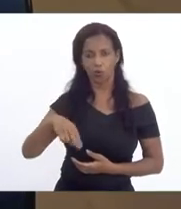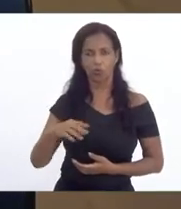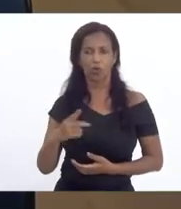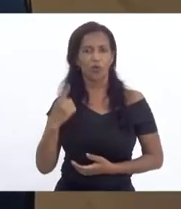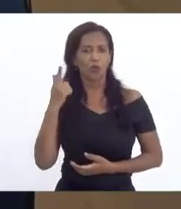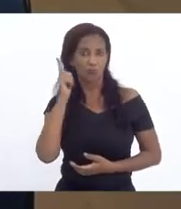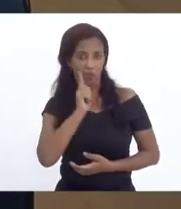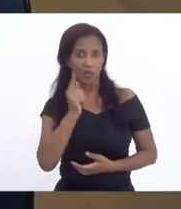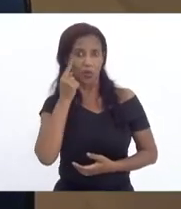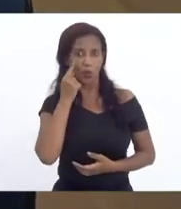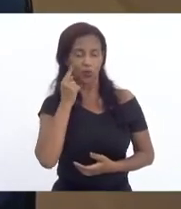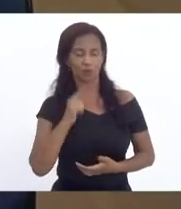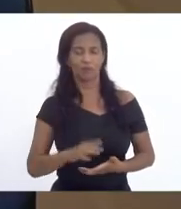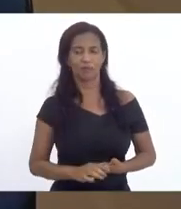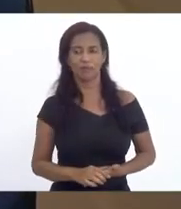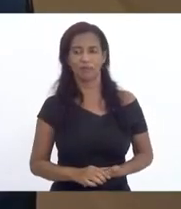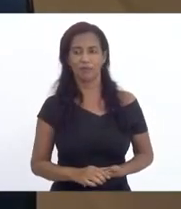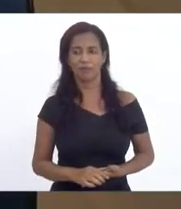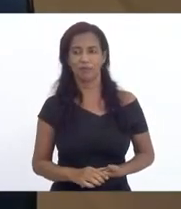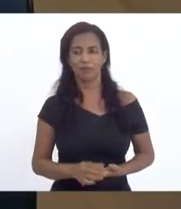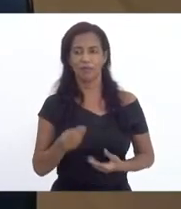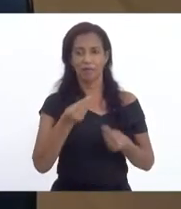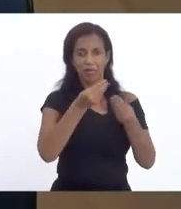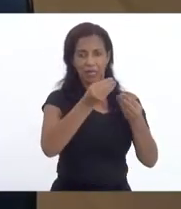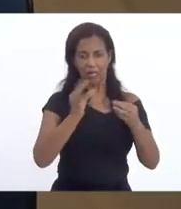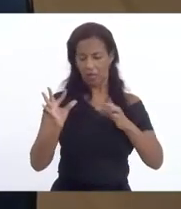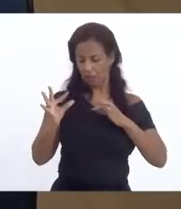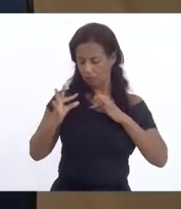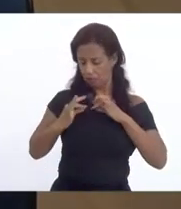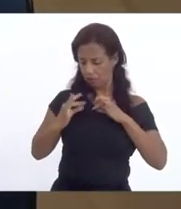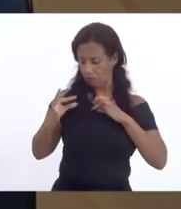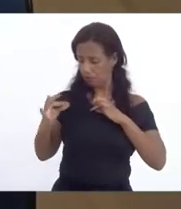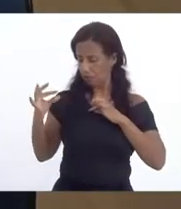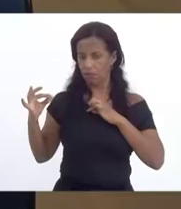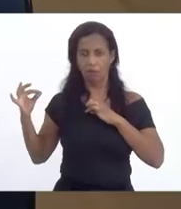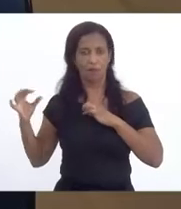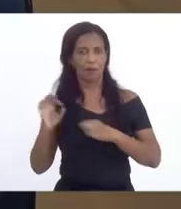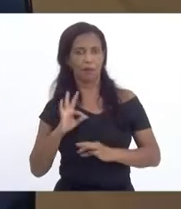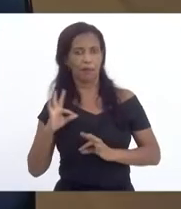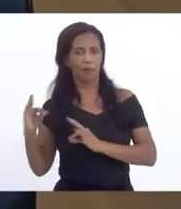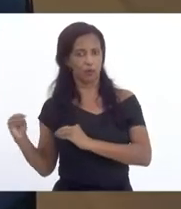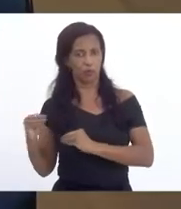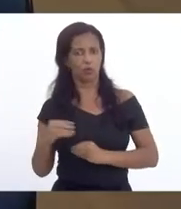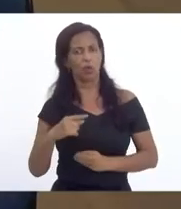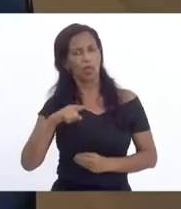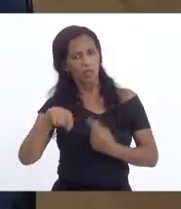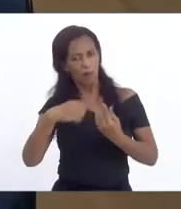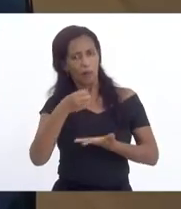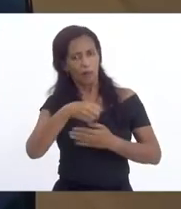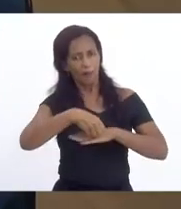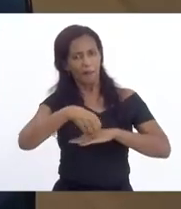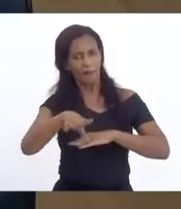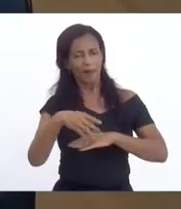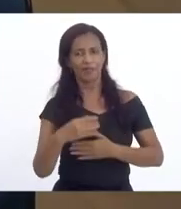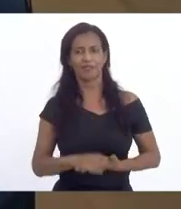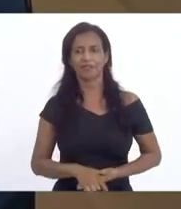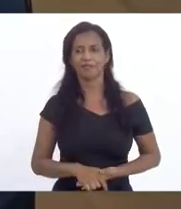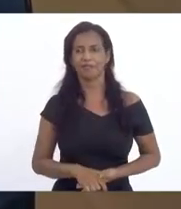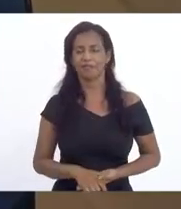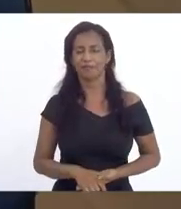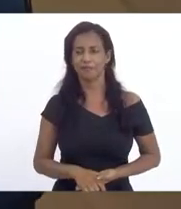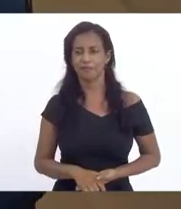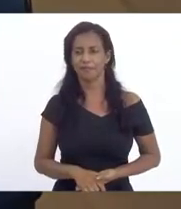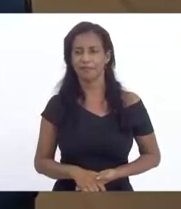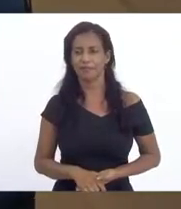gente consegue entregar para os vereadores, vereador aqui, e depois eu mando mais. Tá, Gil?